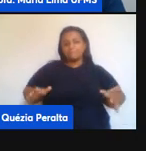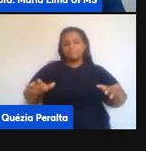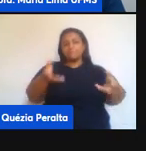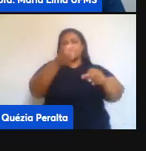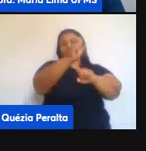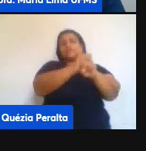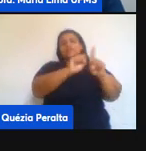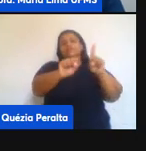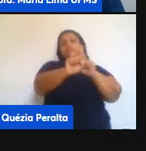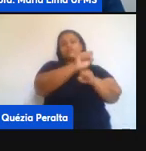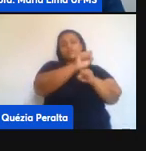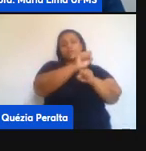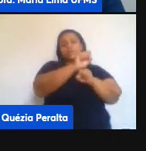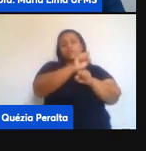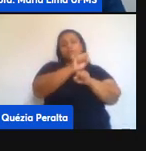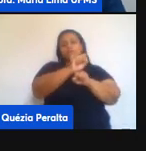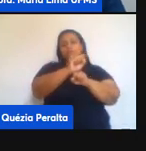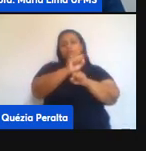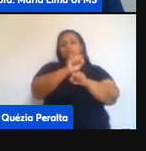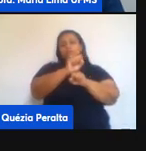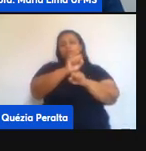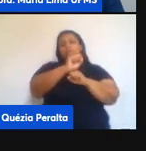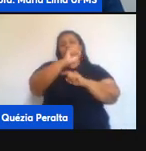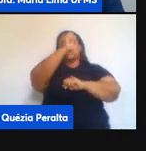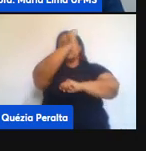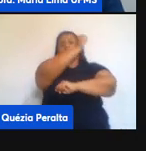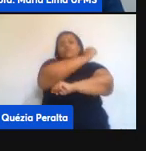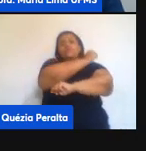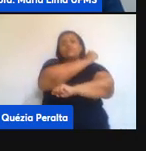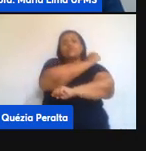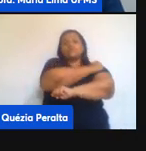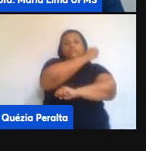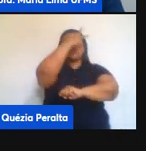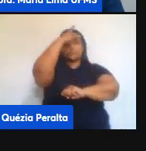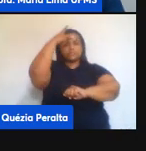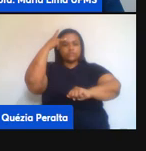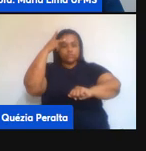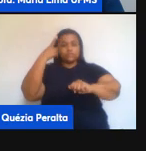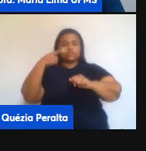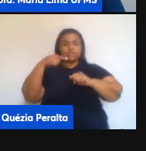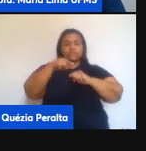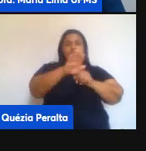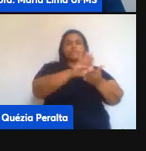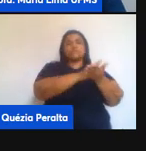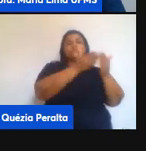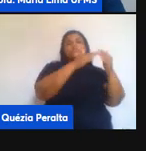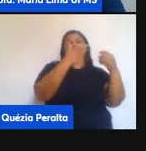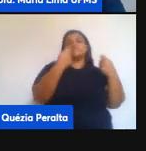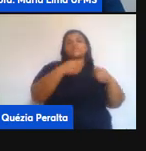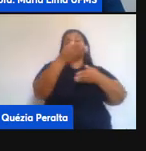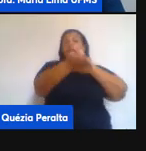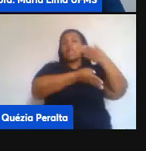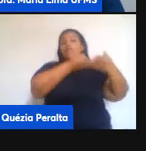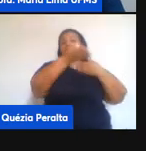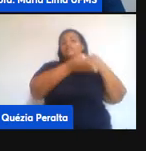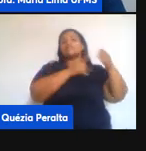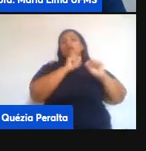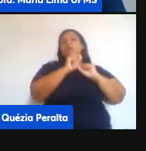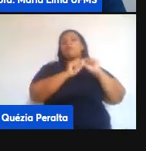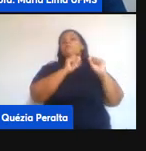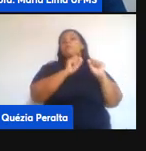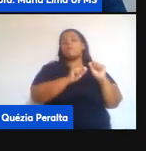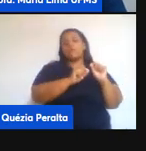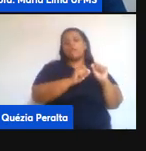vão à escola, eles têm que participar desse processo de discussão sobre o que é essa escola, o que